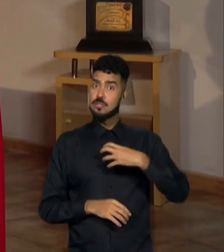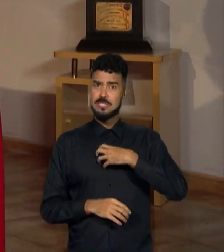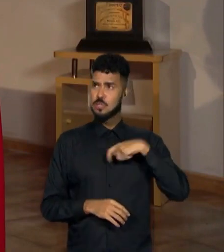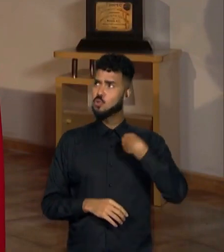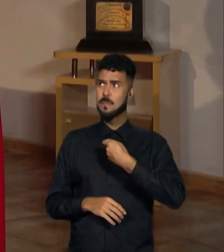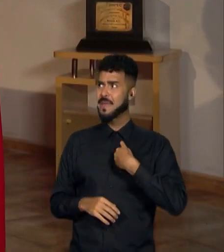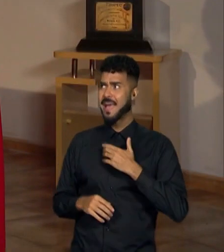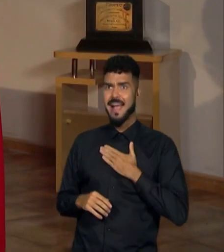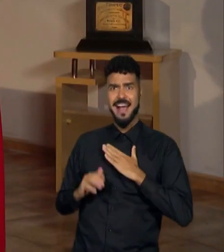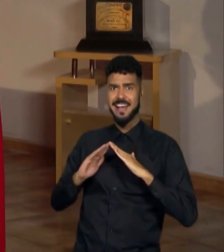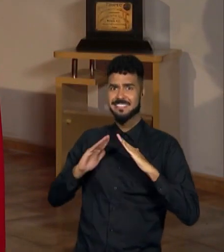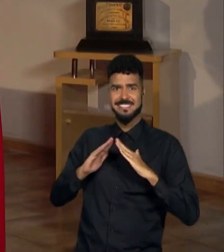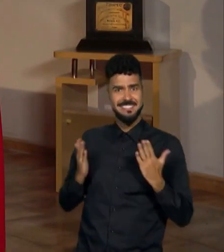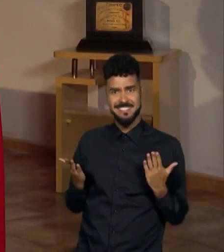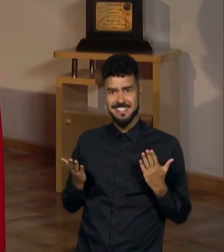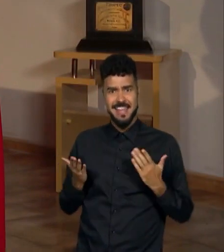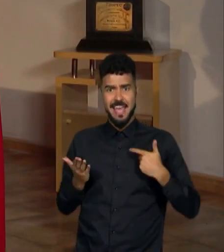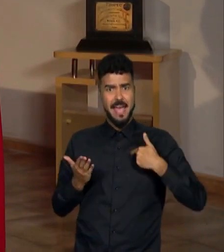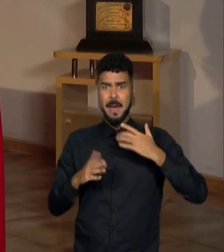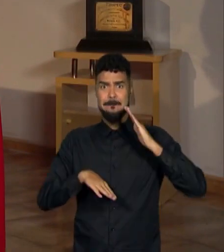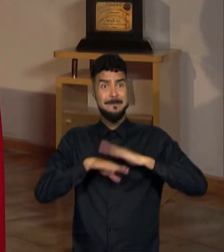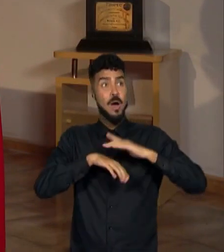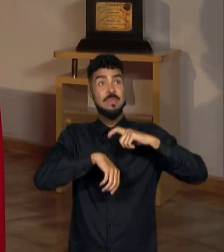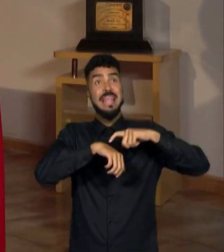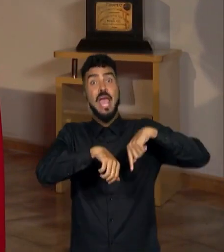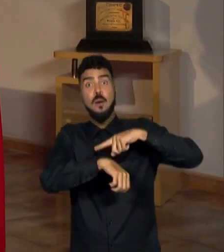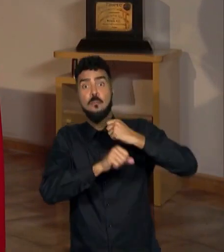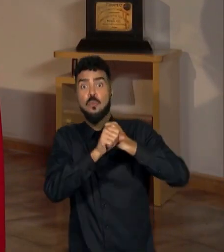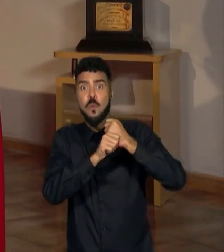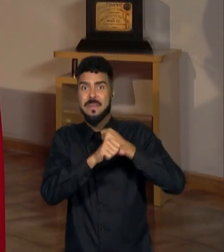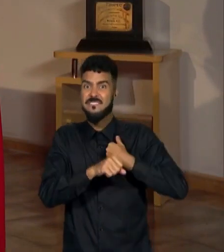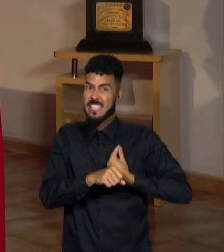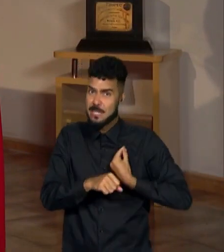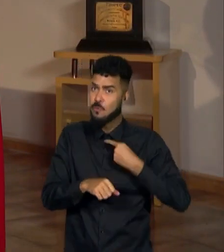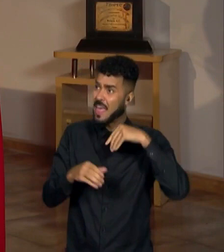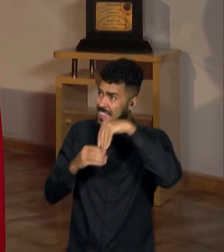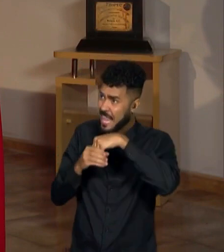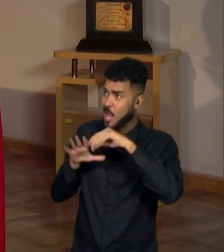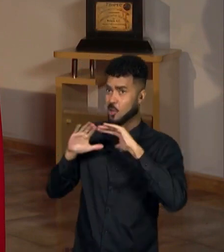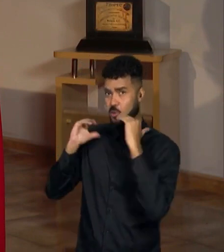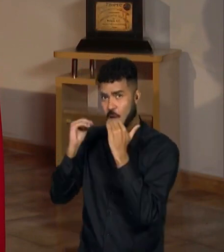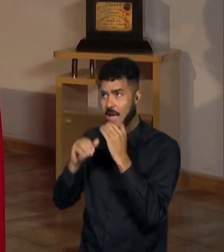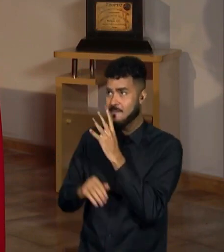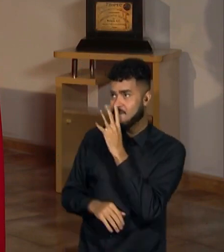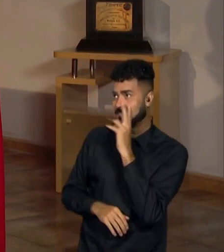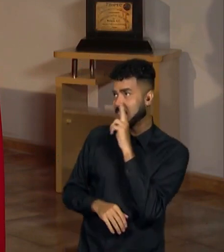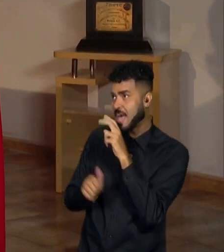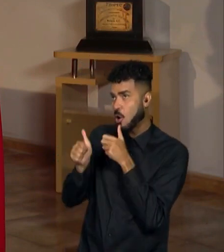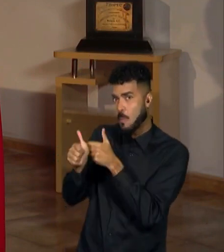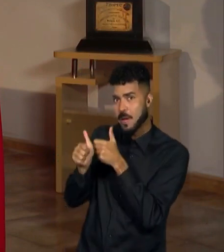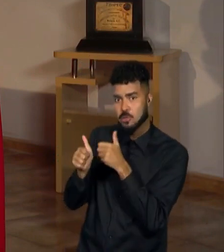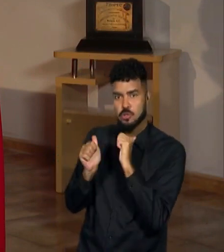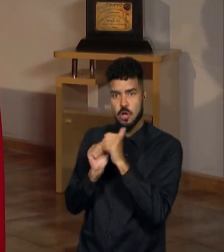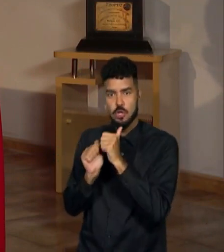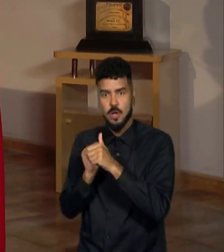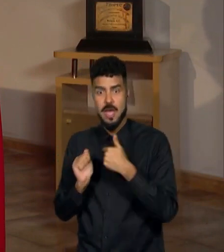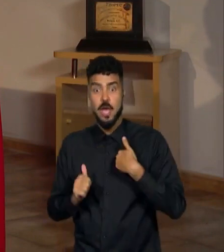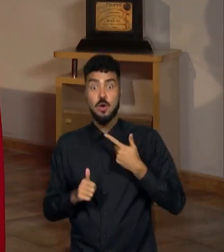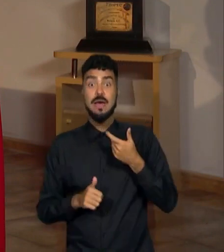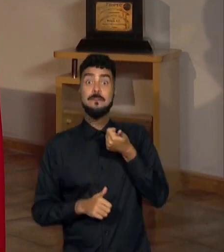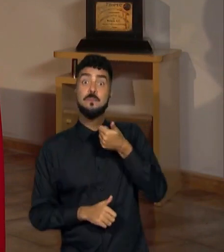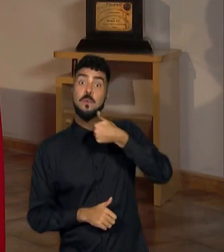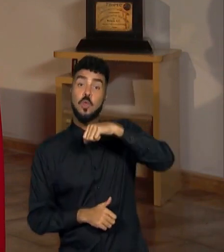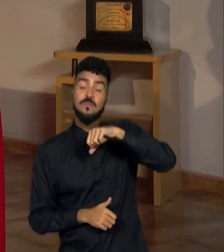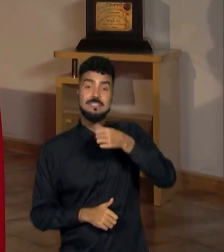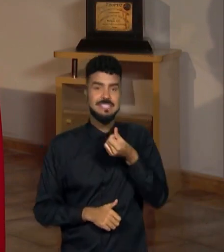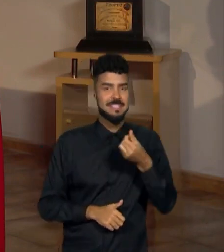casa, meio que o maior tempo da minha vida eu passei ali dentro acompanhando jogadores. Porque se 63 anos não é pra qualquer